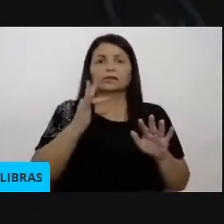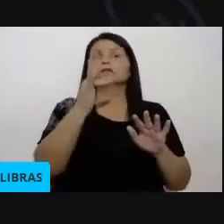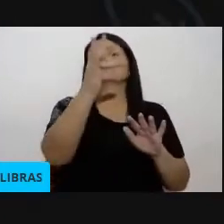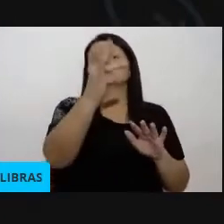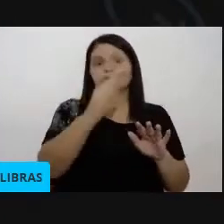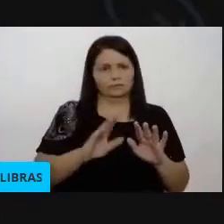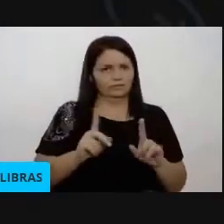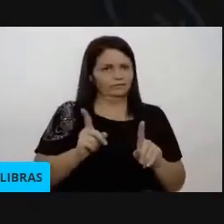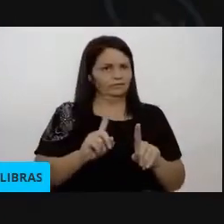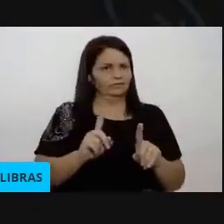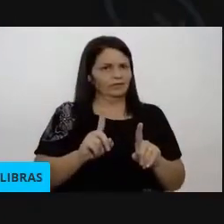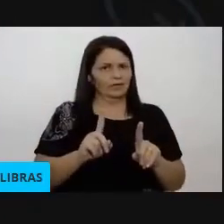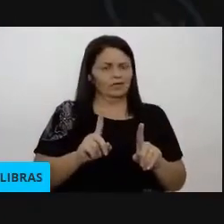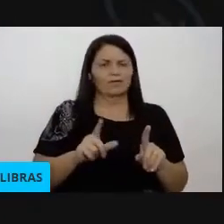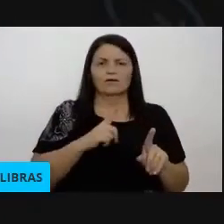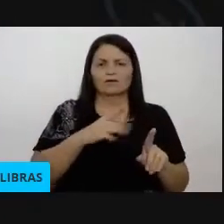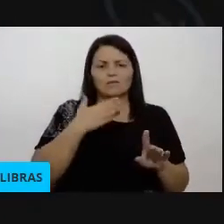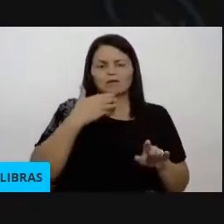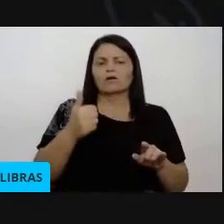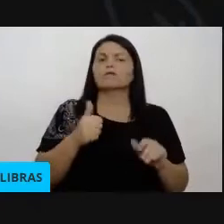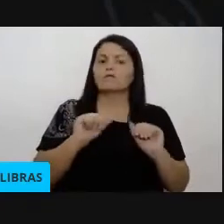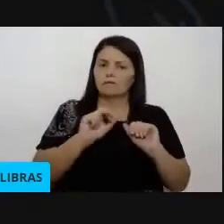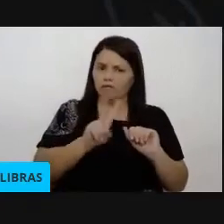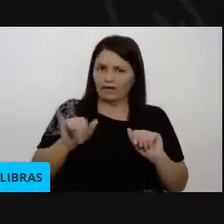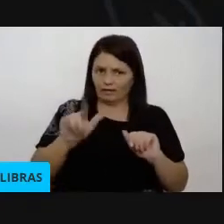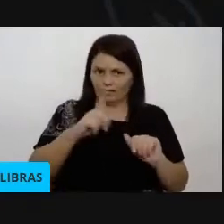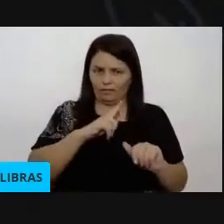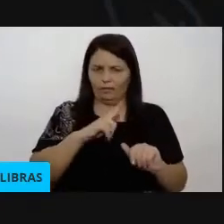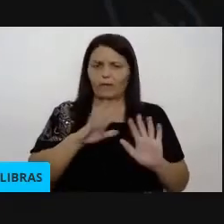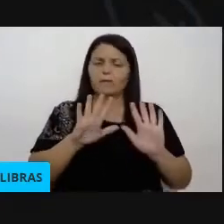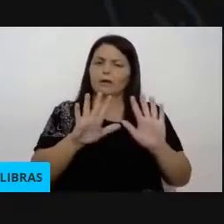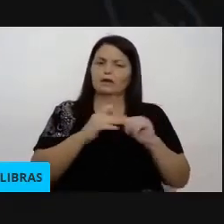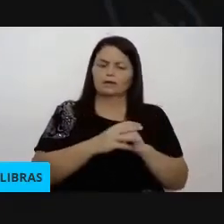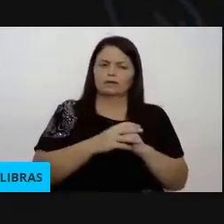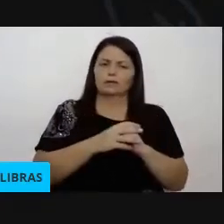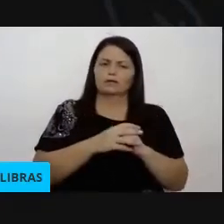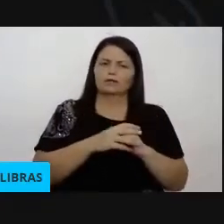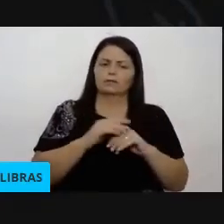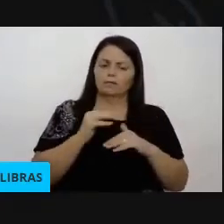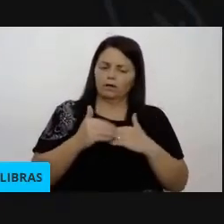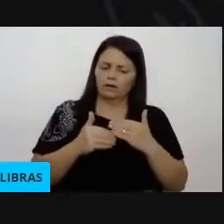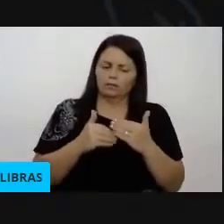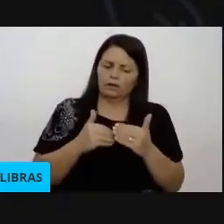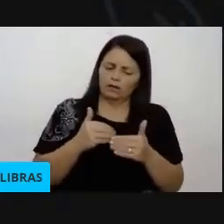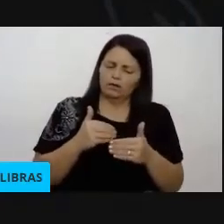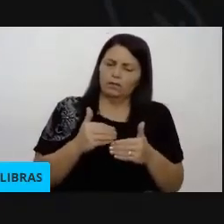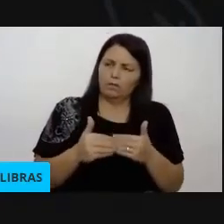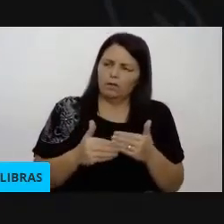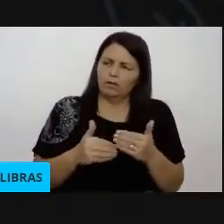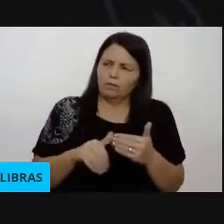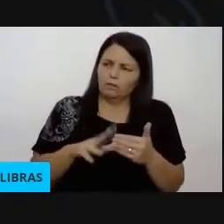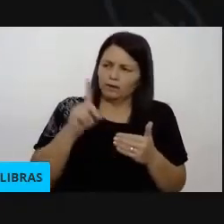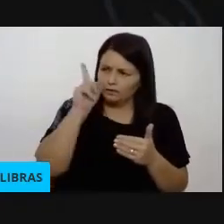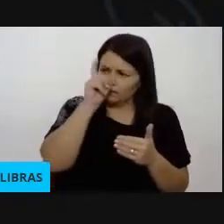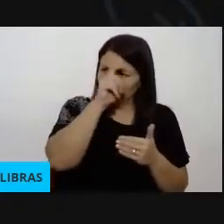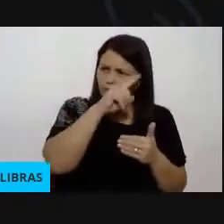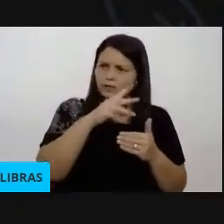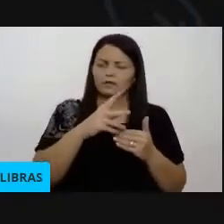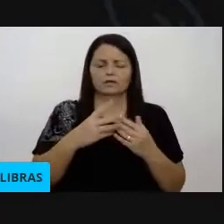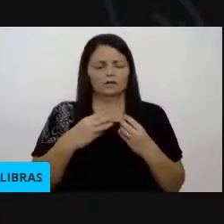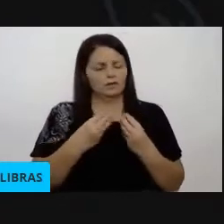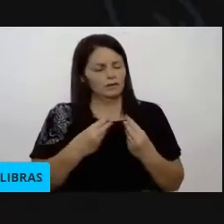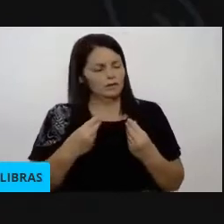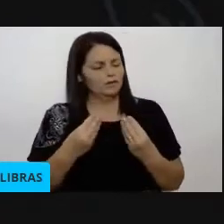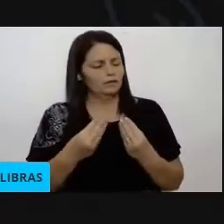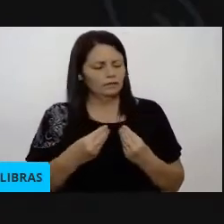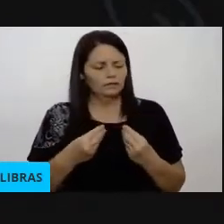depois. Não que não haja melhora, vai haver melhora, mas é mais lento, é mais difícil, os sintomas ficam